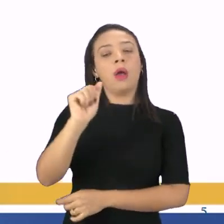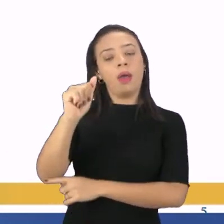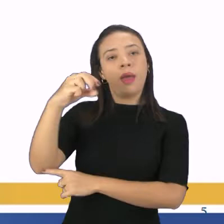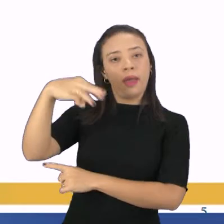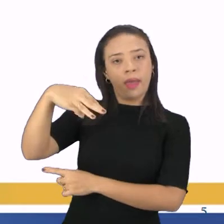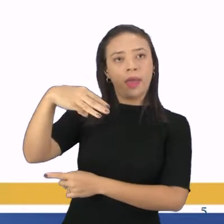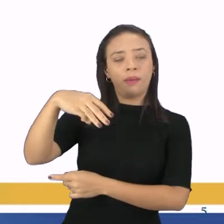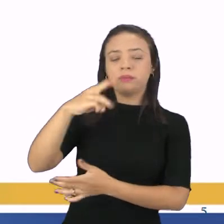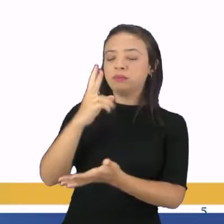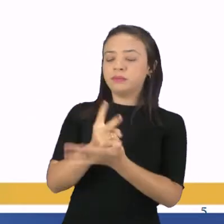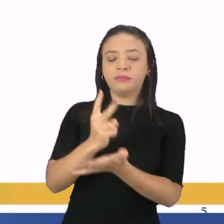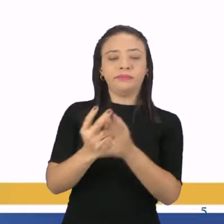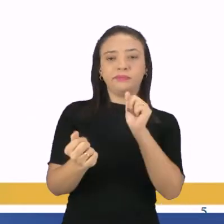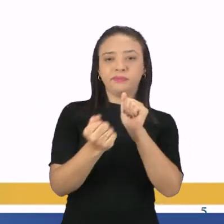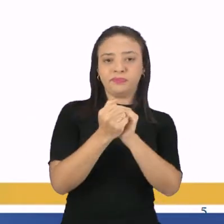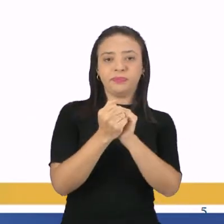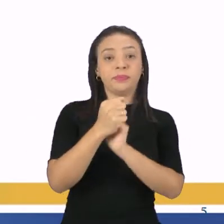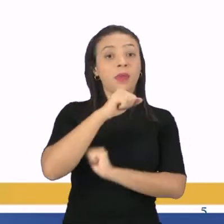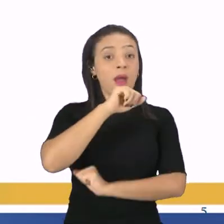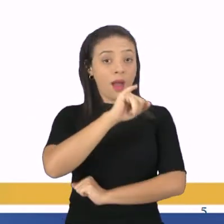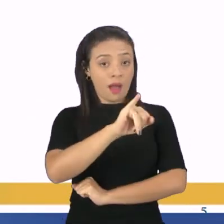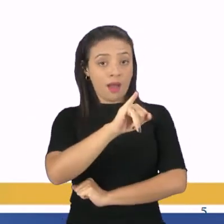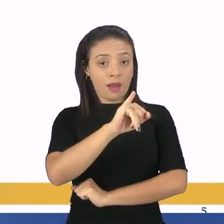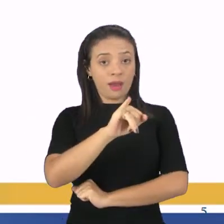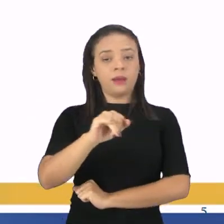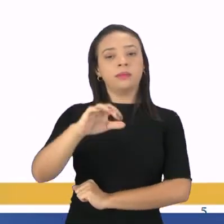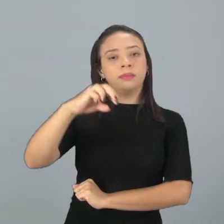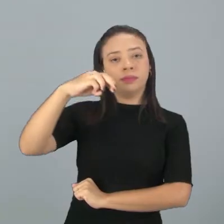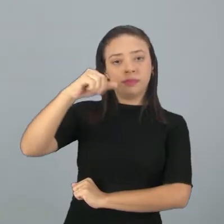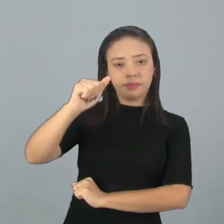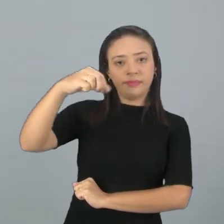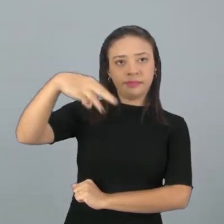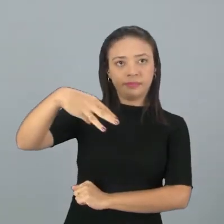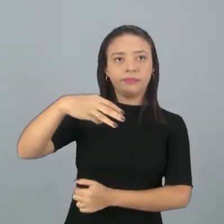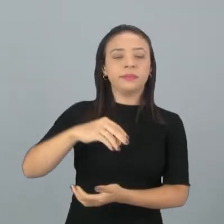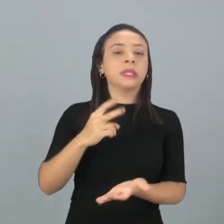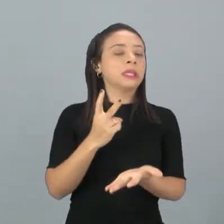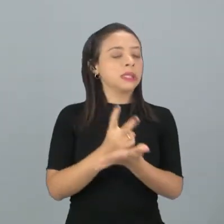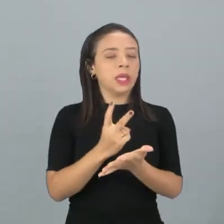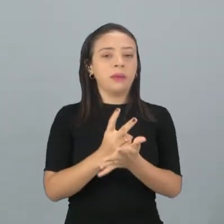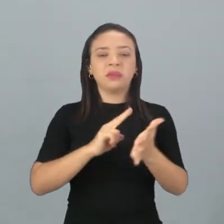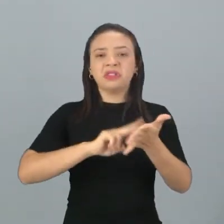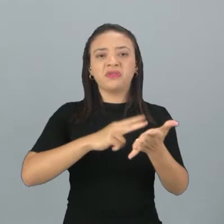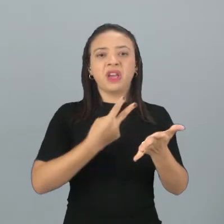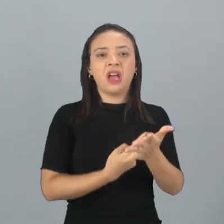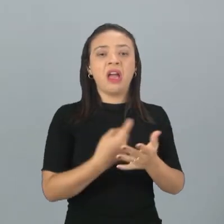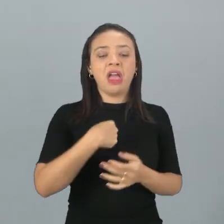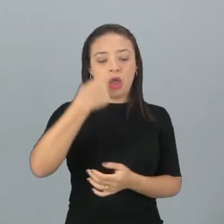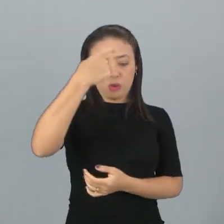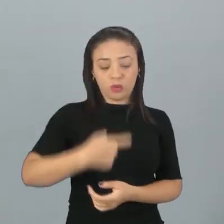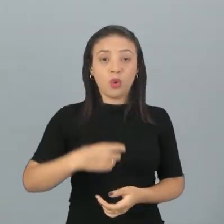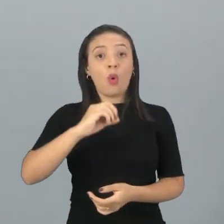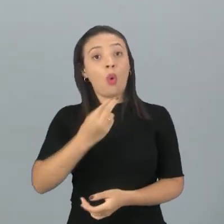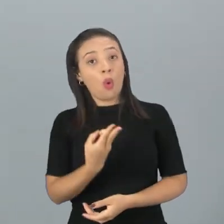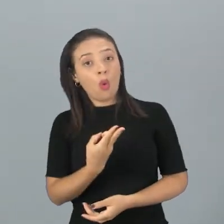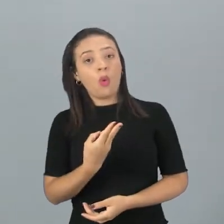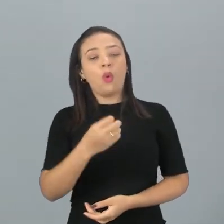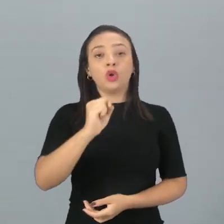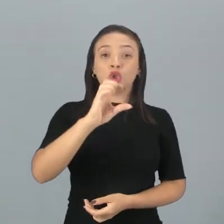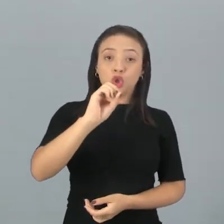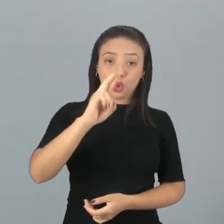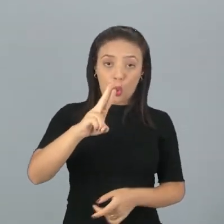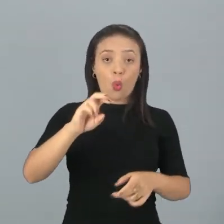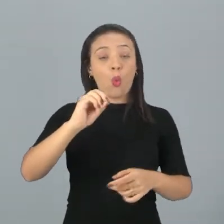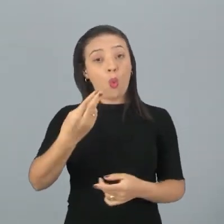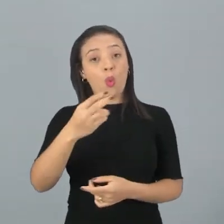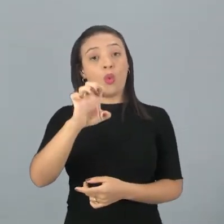am, sempre, ok? I am. Tanto para significar eu sou, quanto para significar eu estou. E assim também